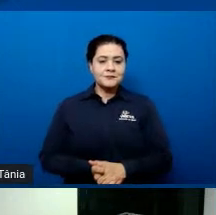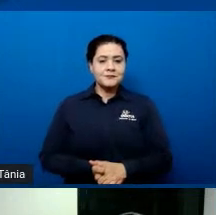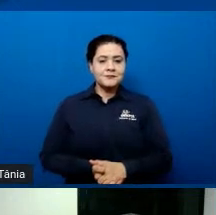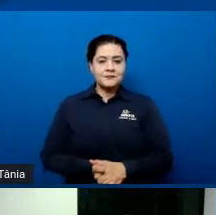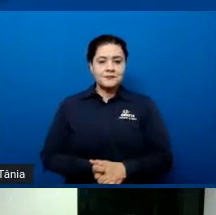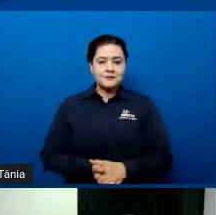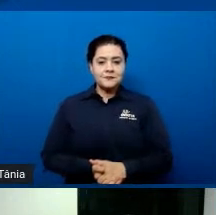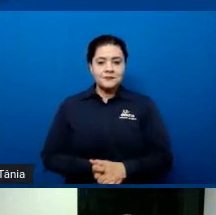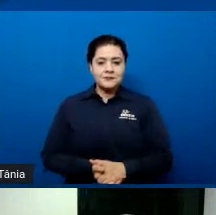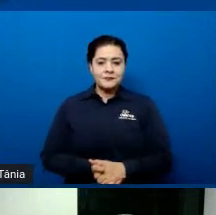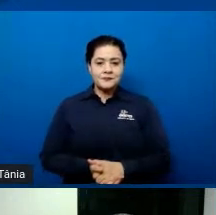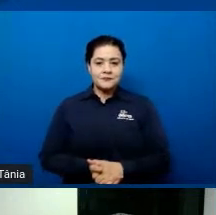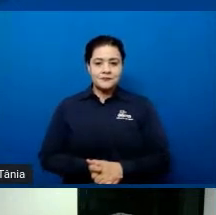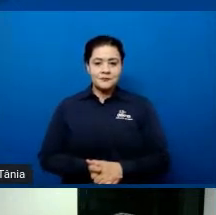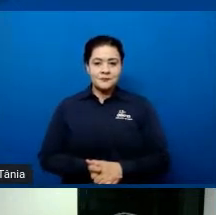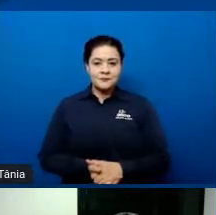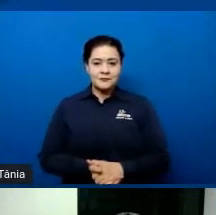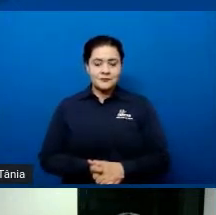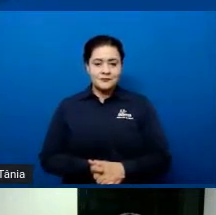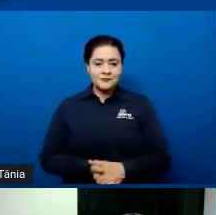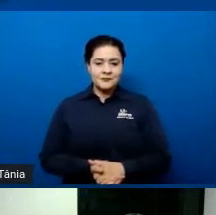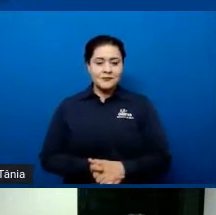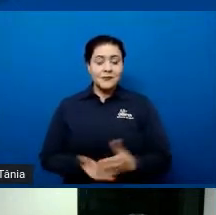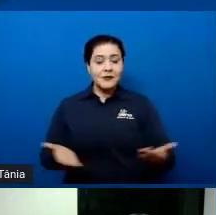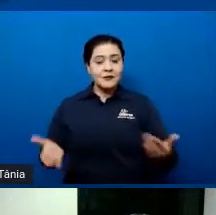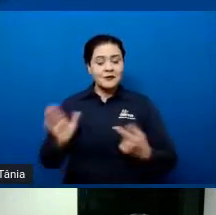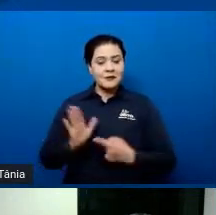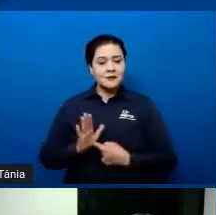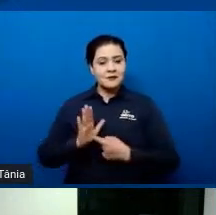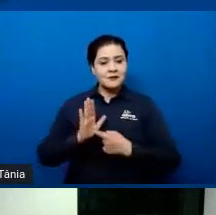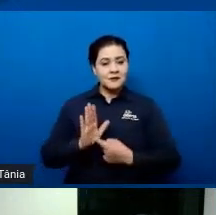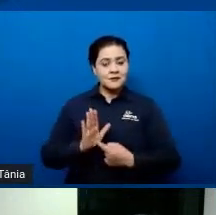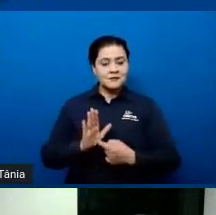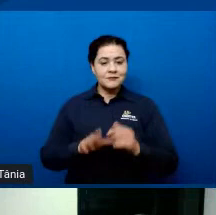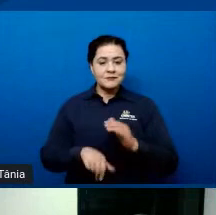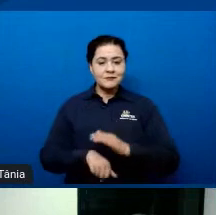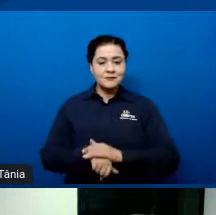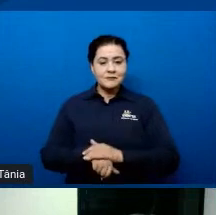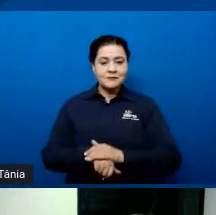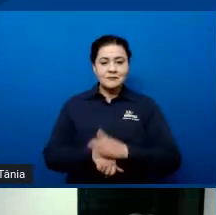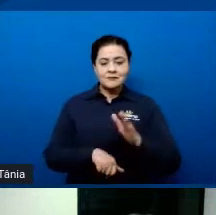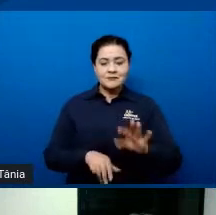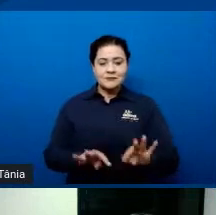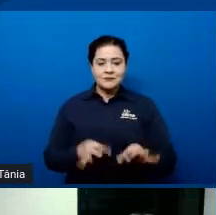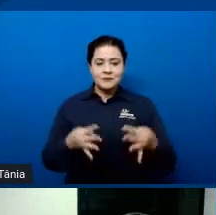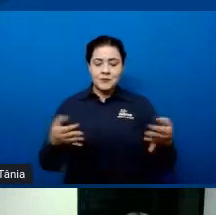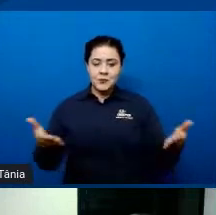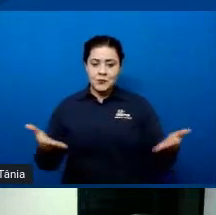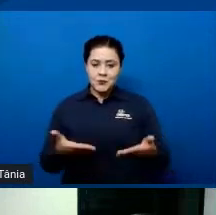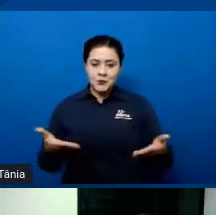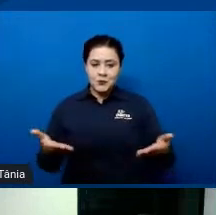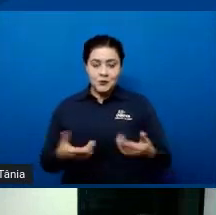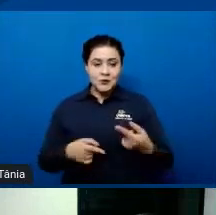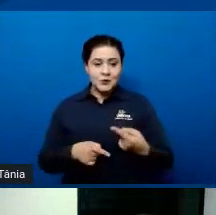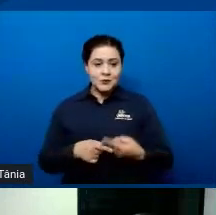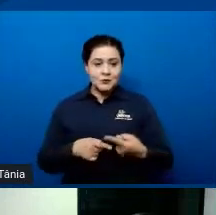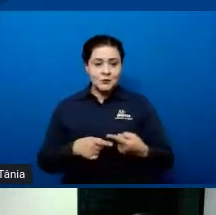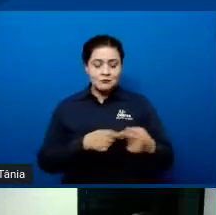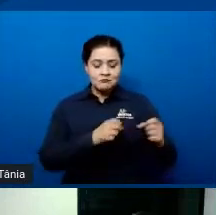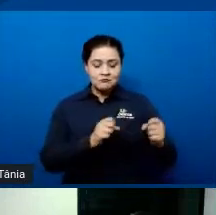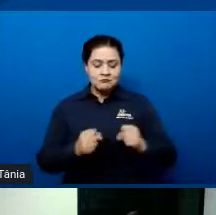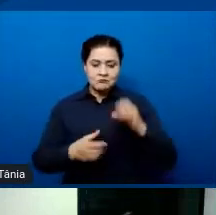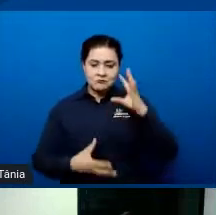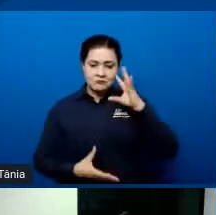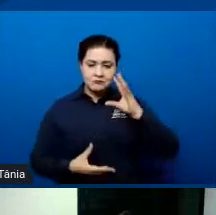vou continuar aqui agora, eu vou mostrar agora para vocês assim, que a gente tem mais de ponta em tecnologia hoje. Vocês vão poder entender a